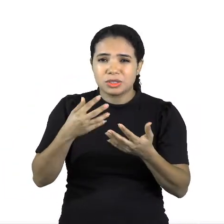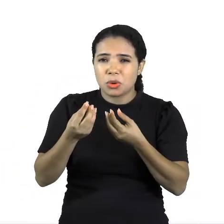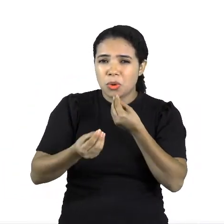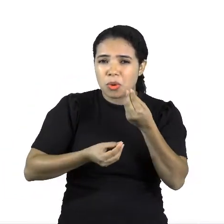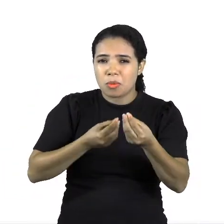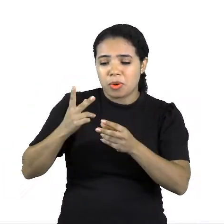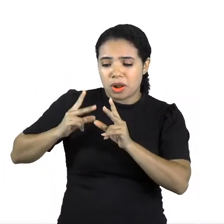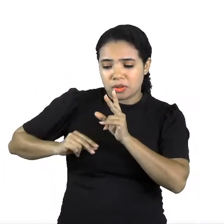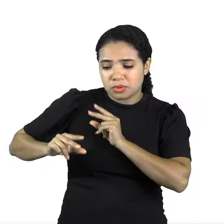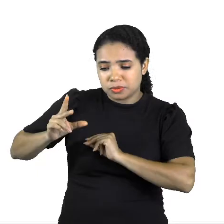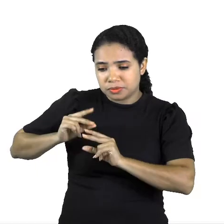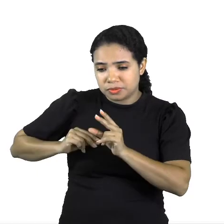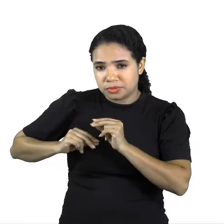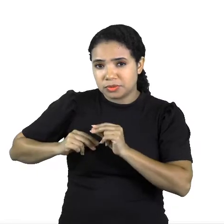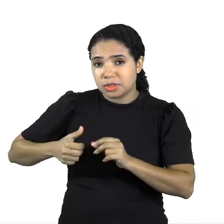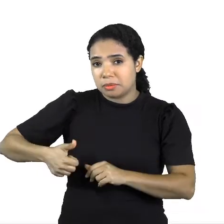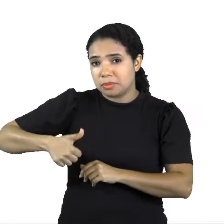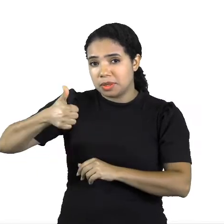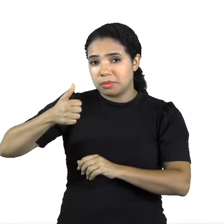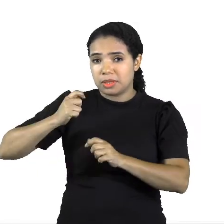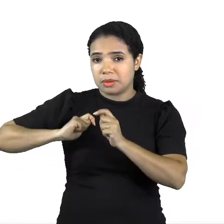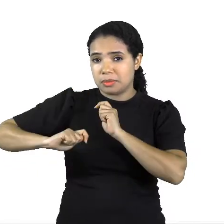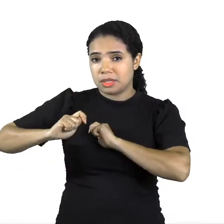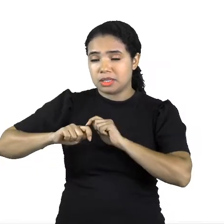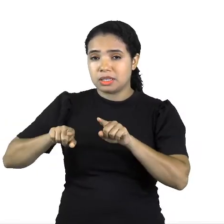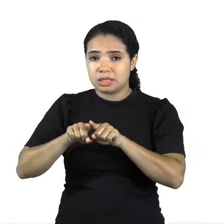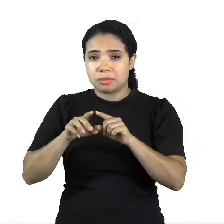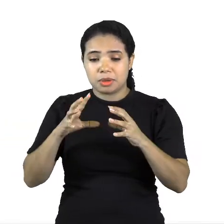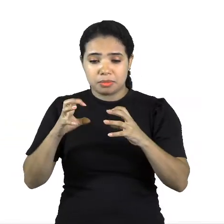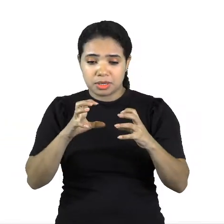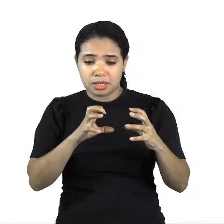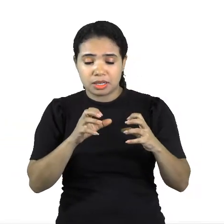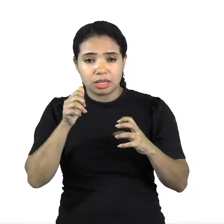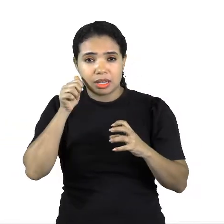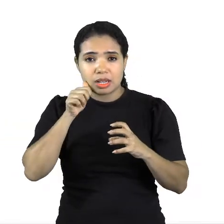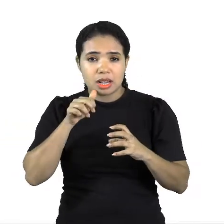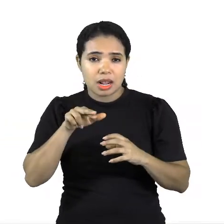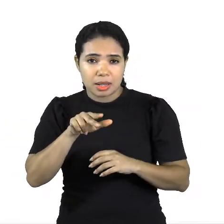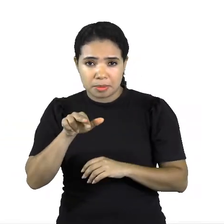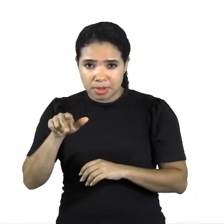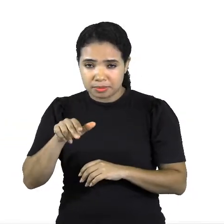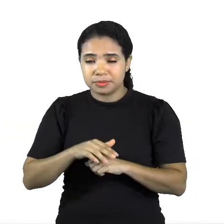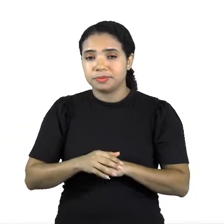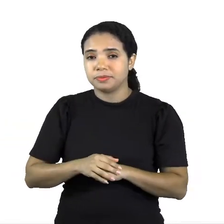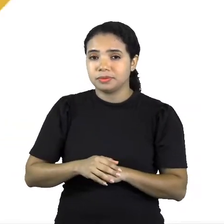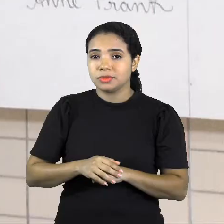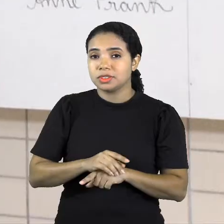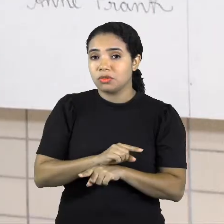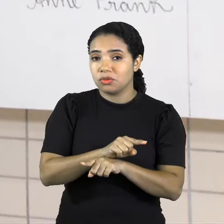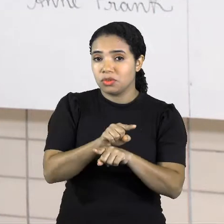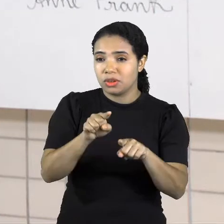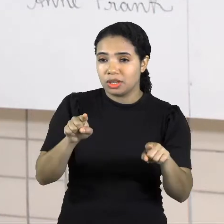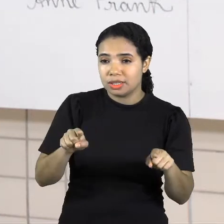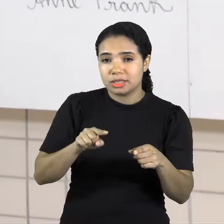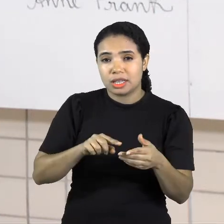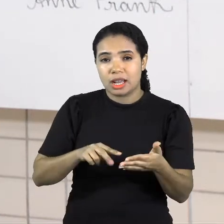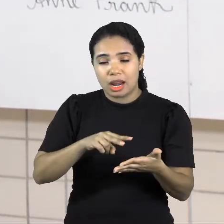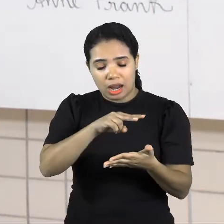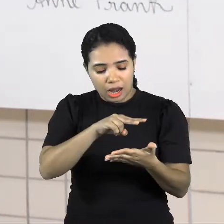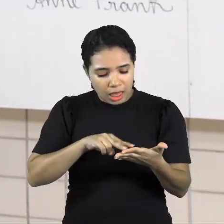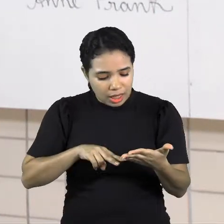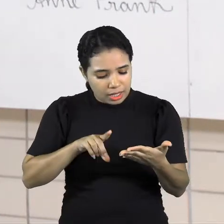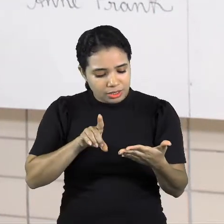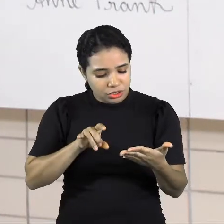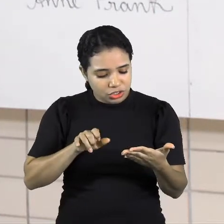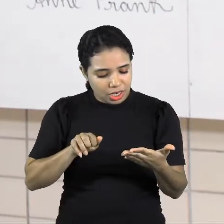com direito à primeira paixão e às brigas com a irmã, por exemplo. Assim, quando vocês estiverem lendo lá o Diário em